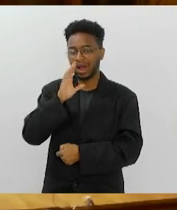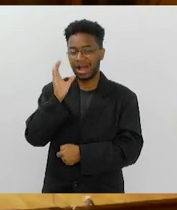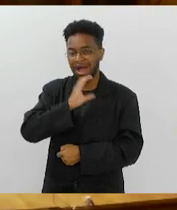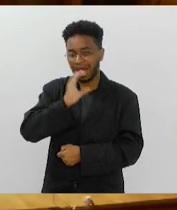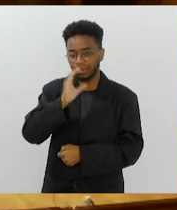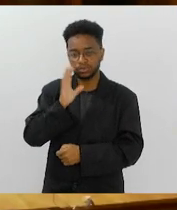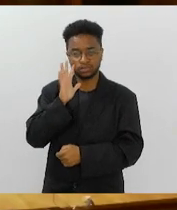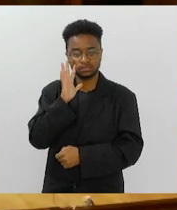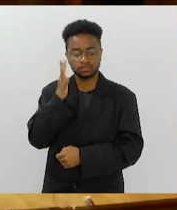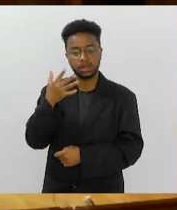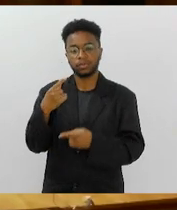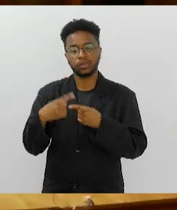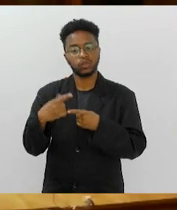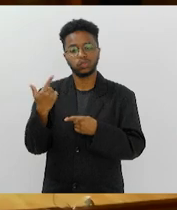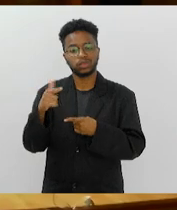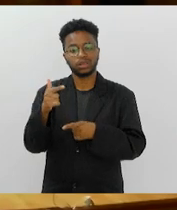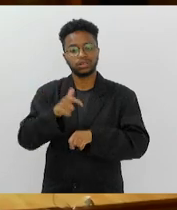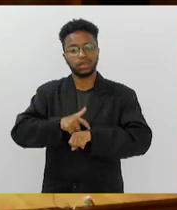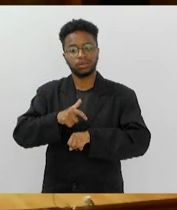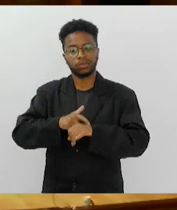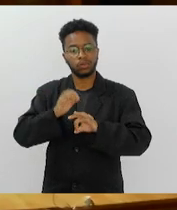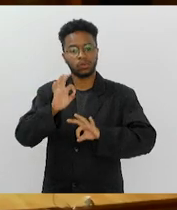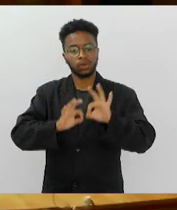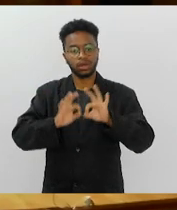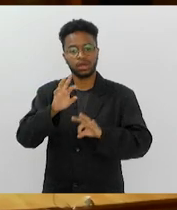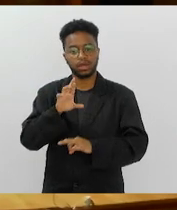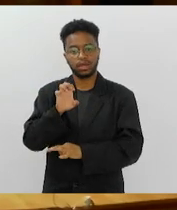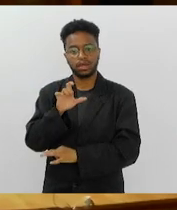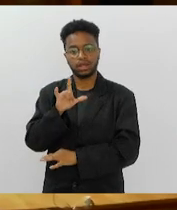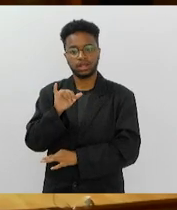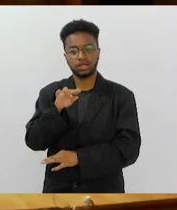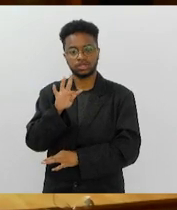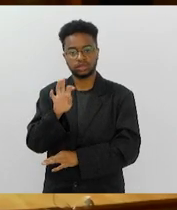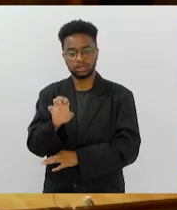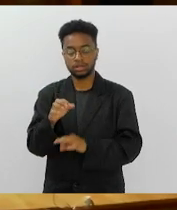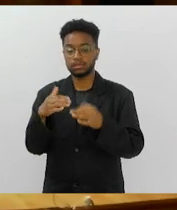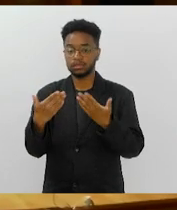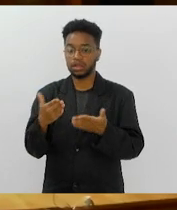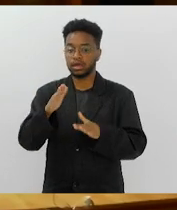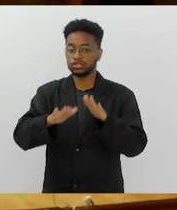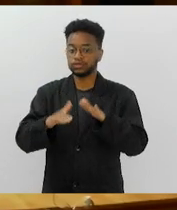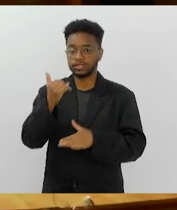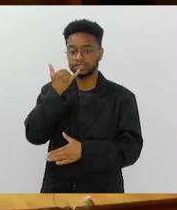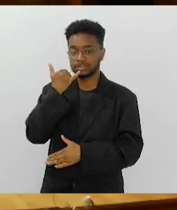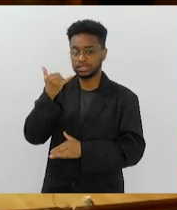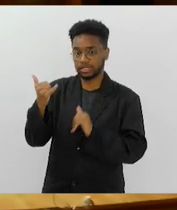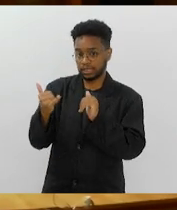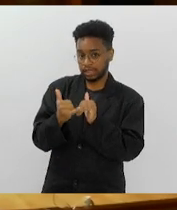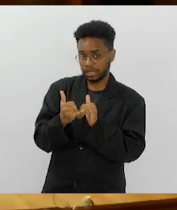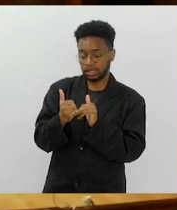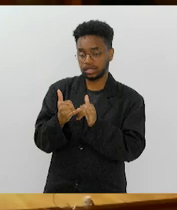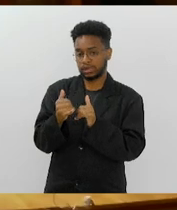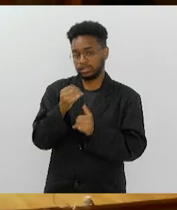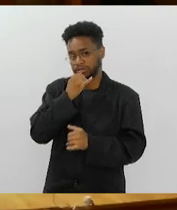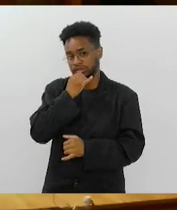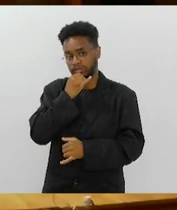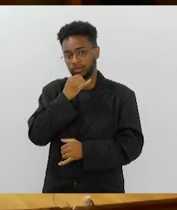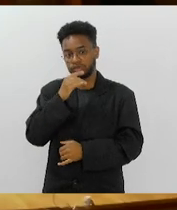de elaborar o relinte. Né, Luiz Lima? Então, na verdade, liga para a gente, no meu caso, o